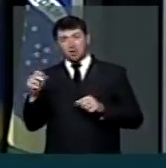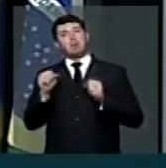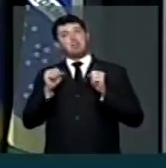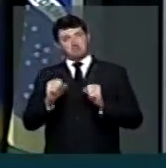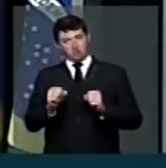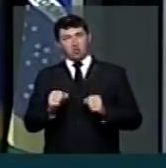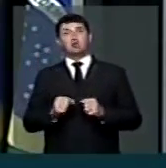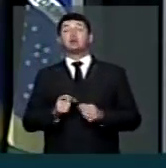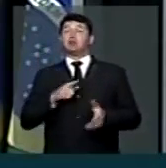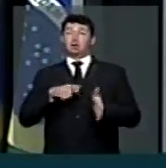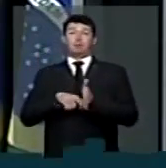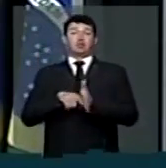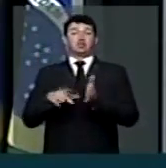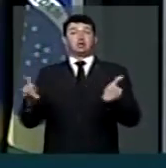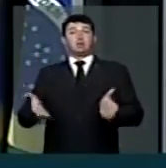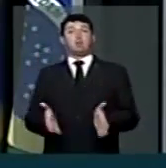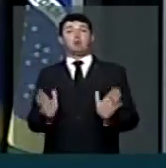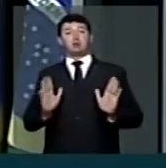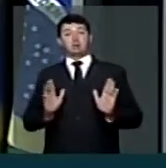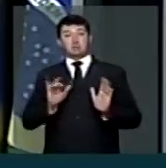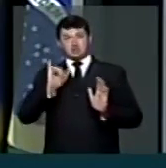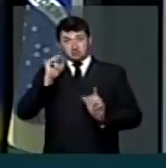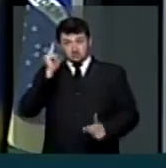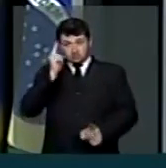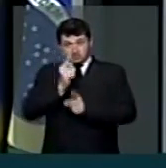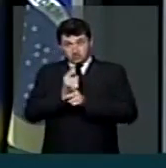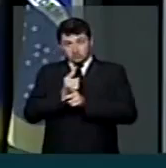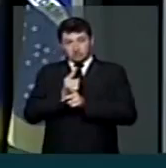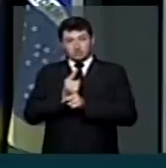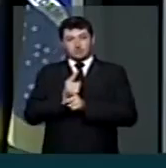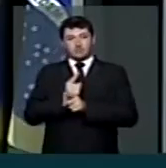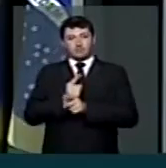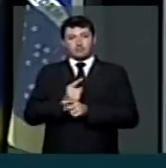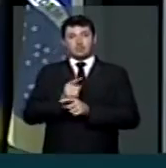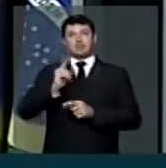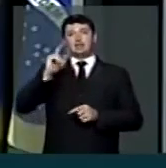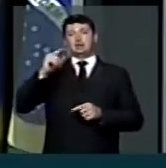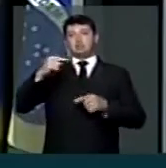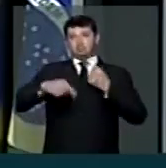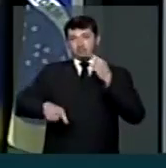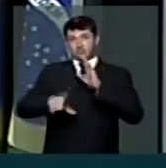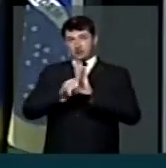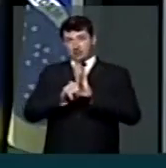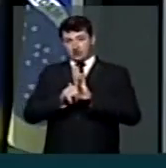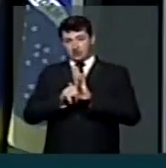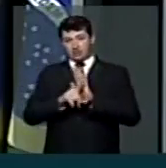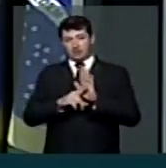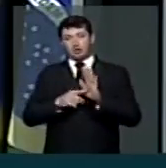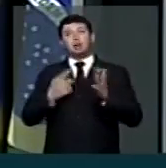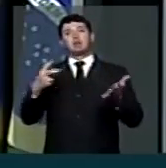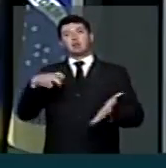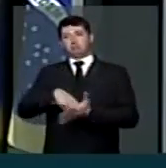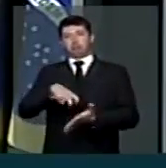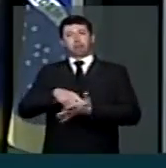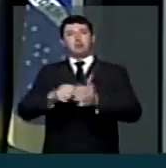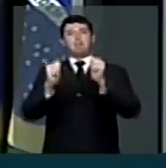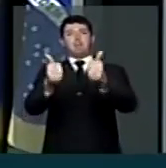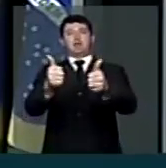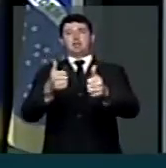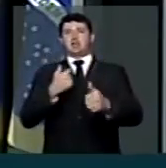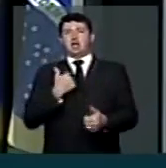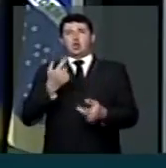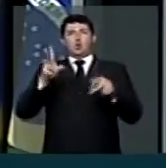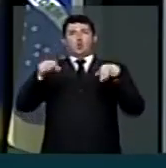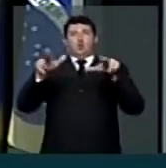ter havido e está sendo investigado. Se isso representar ilícito ou irregularidade, que haja punição.